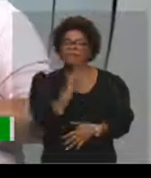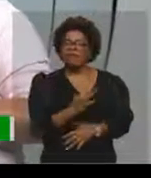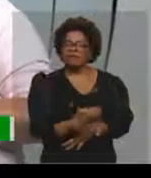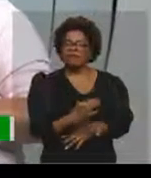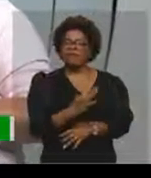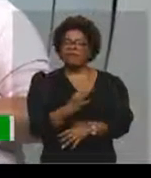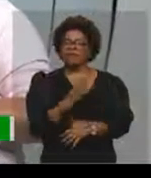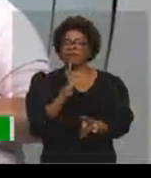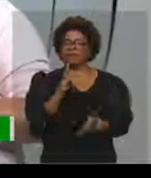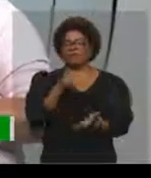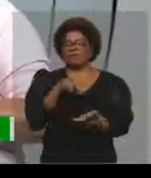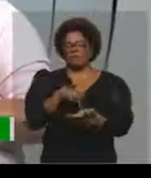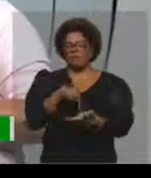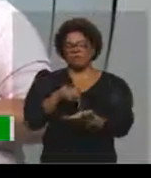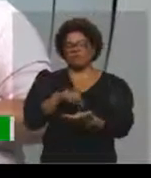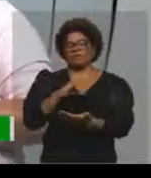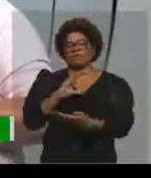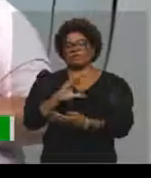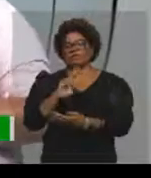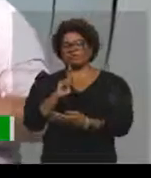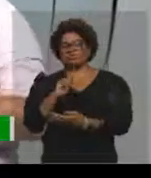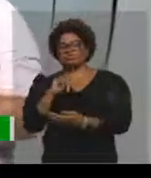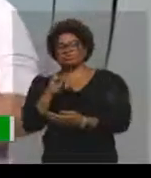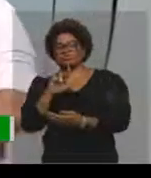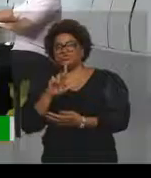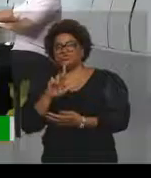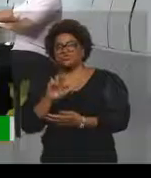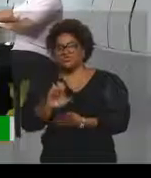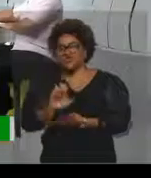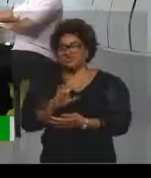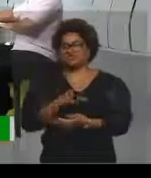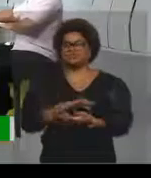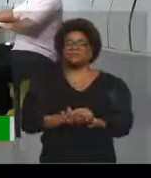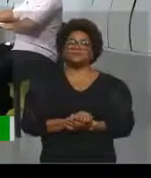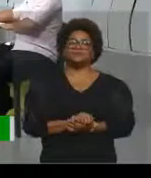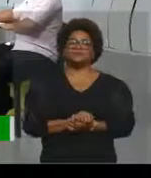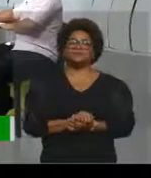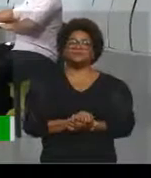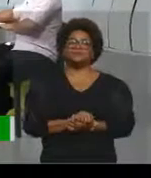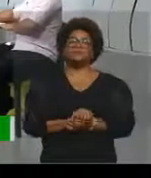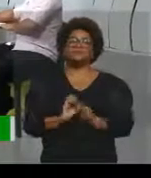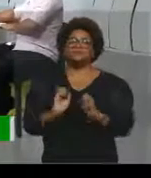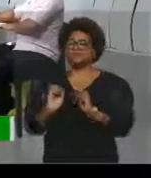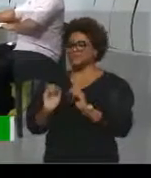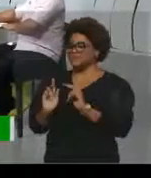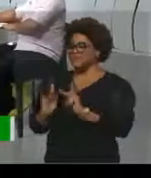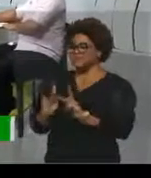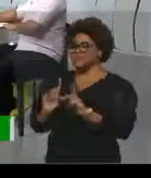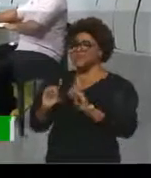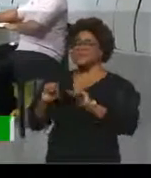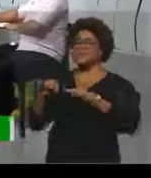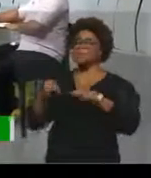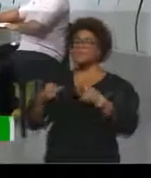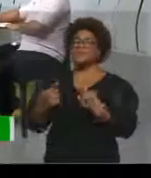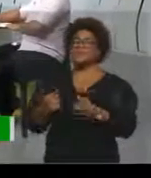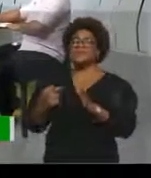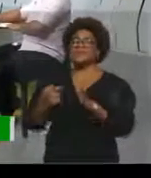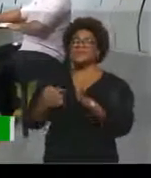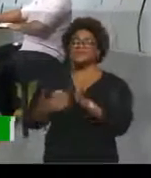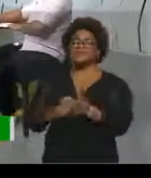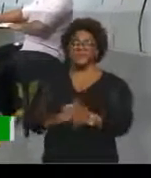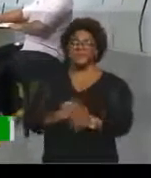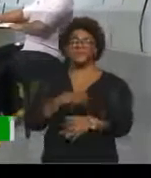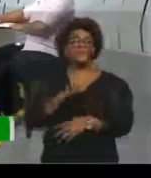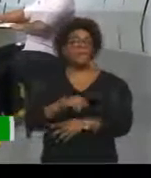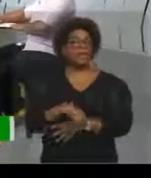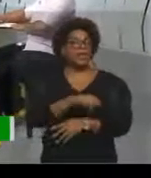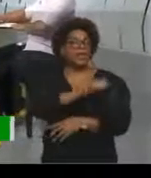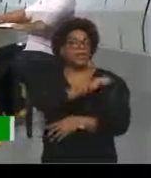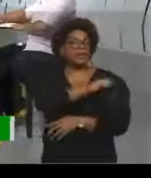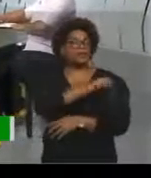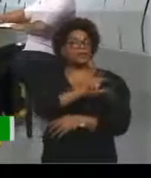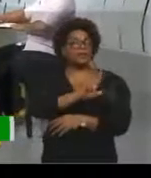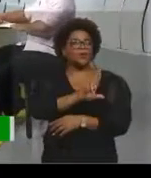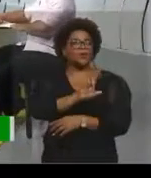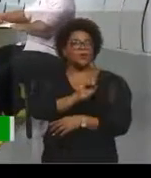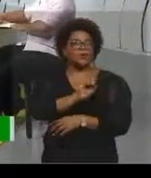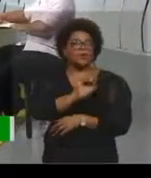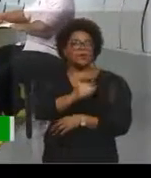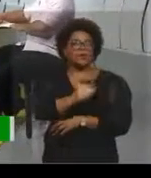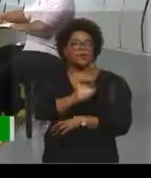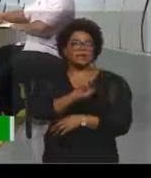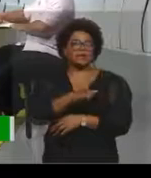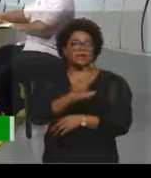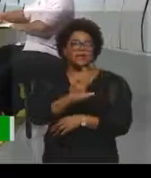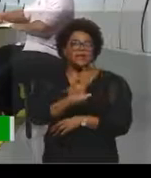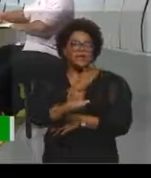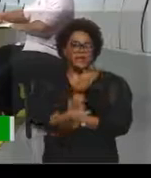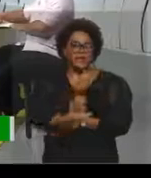sentido ali a partir daquela leitura. Com certeza. Vamos para a próxima. Nossa próxima dúvida é da Rosiane dos Santos. Ela é estudante